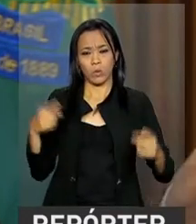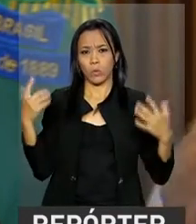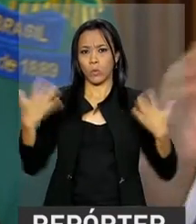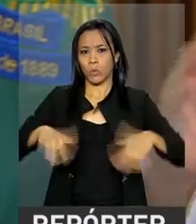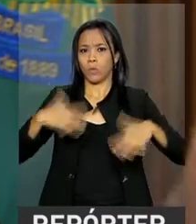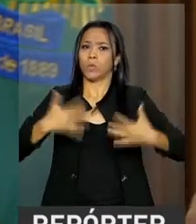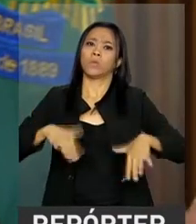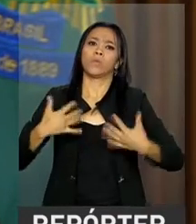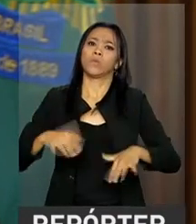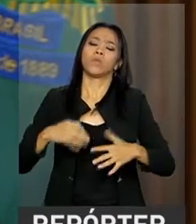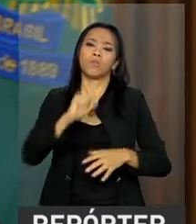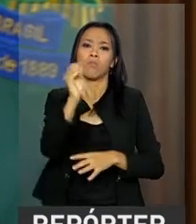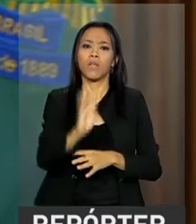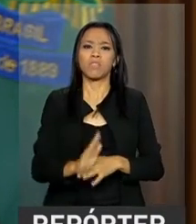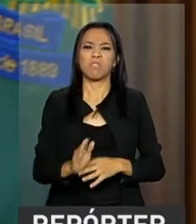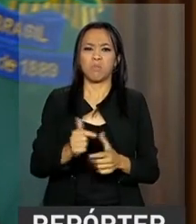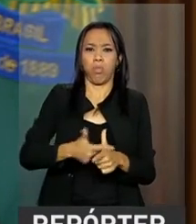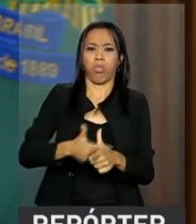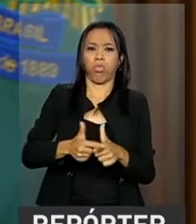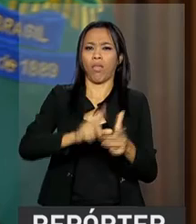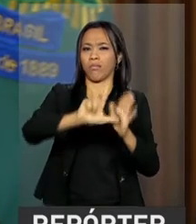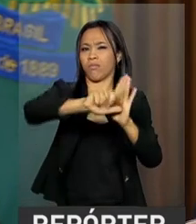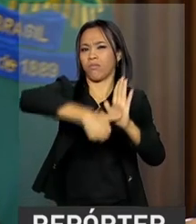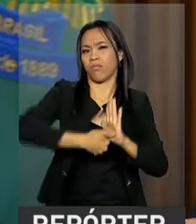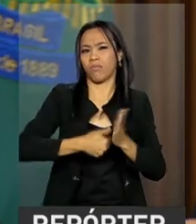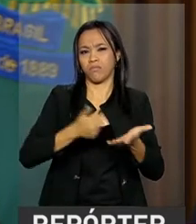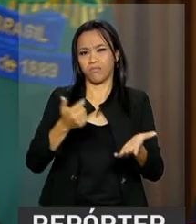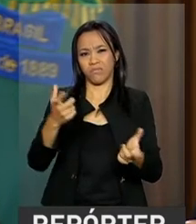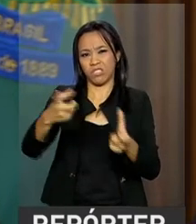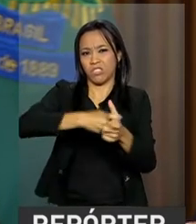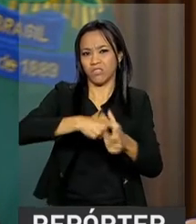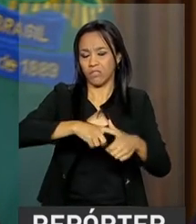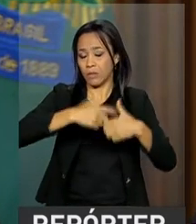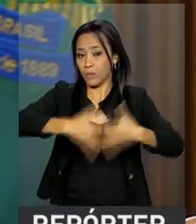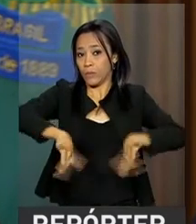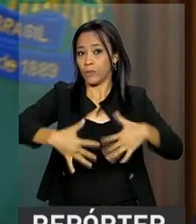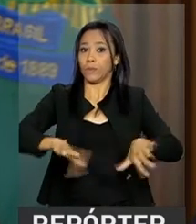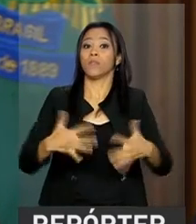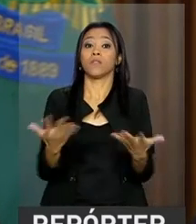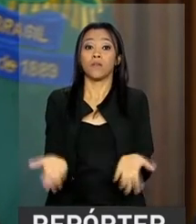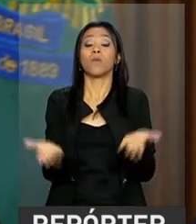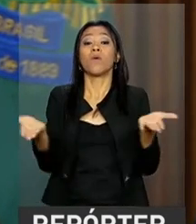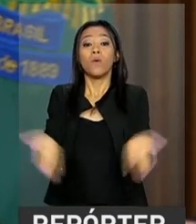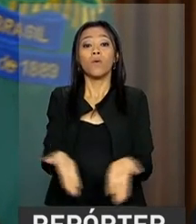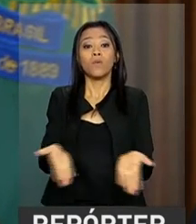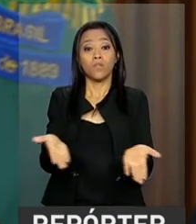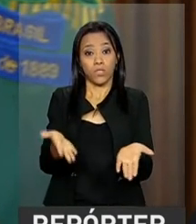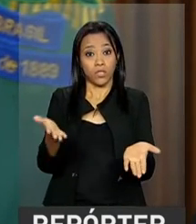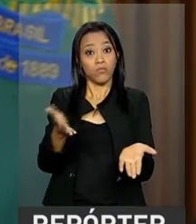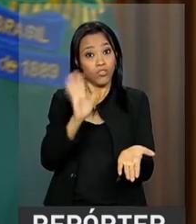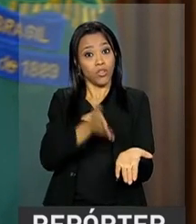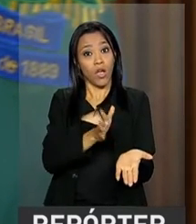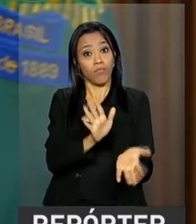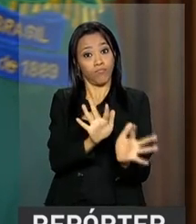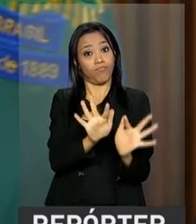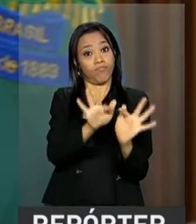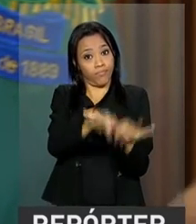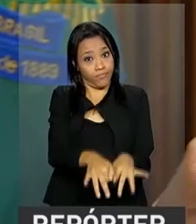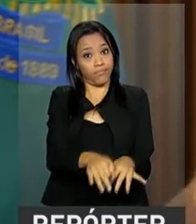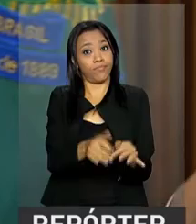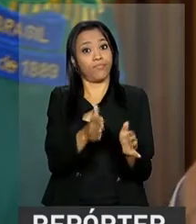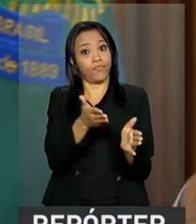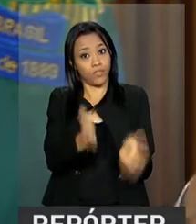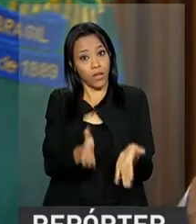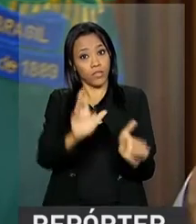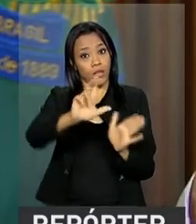brasil enfrentou mal a gestão da sua história a mensagem importante que a intenção já terminou nós